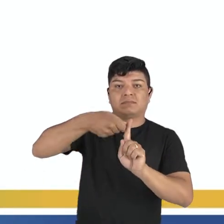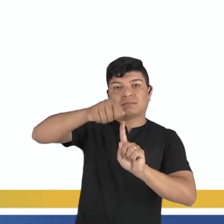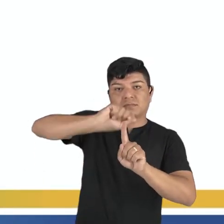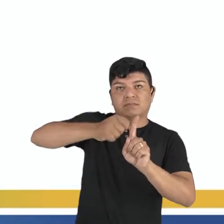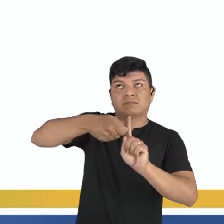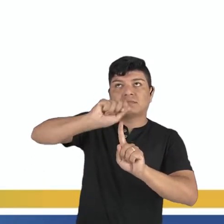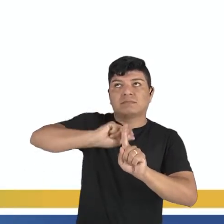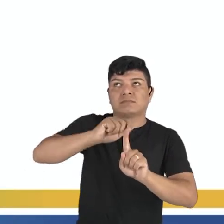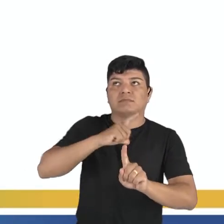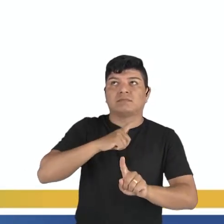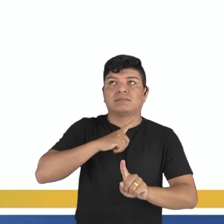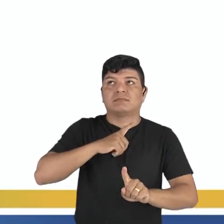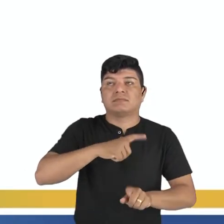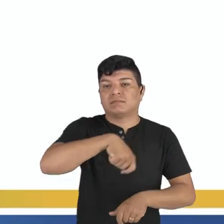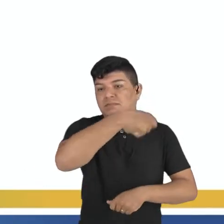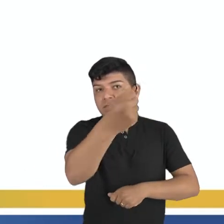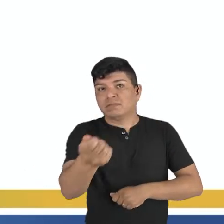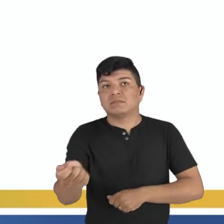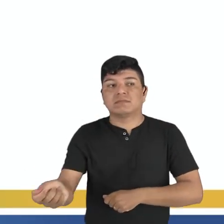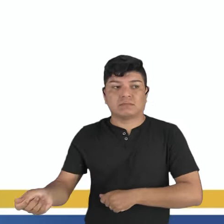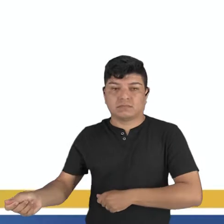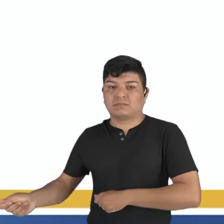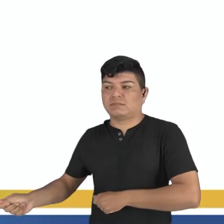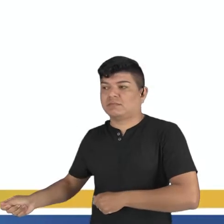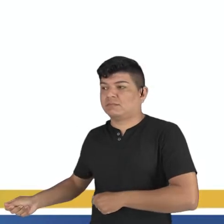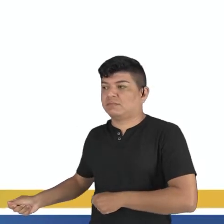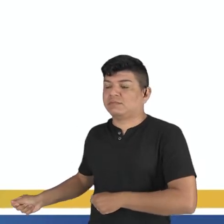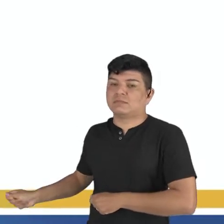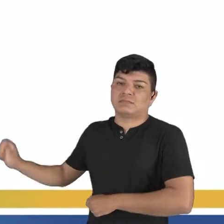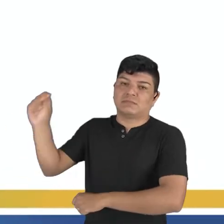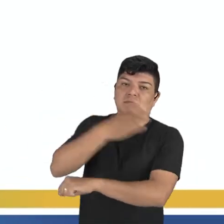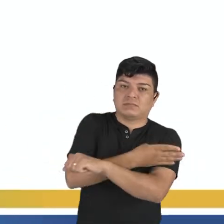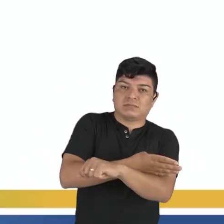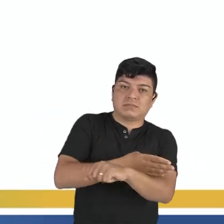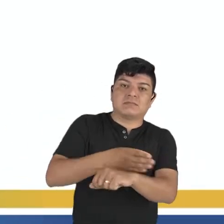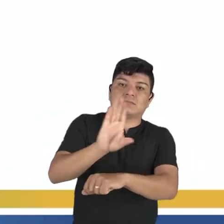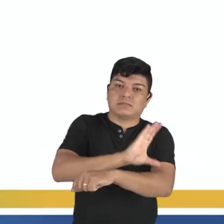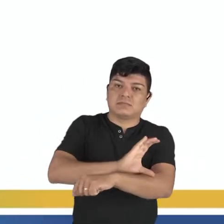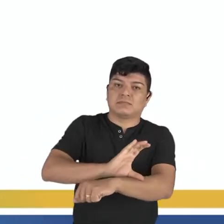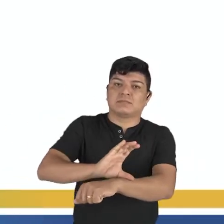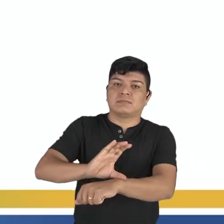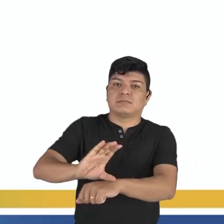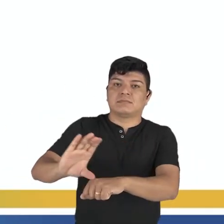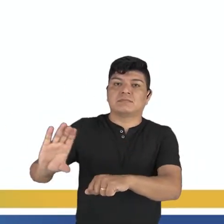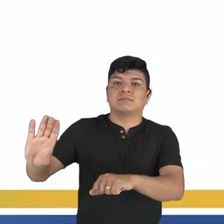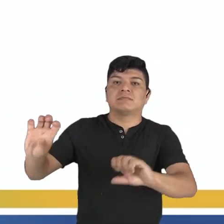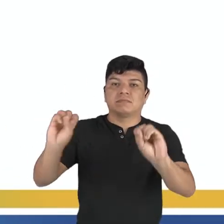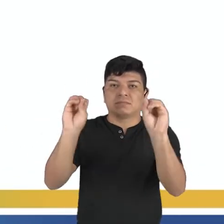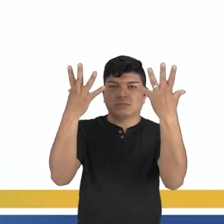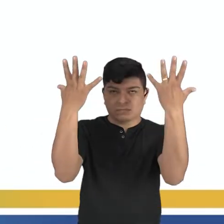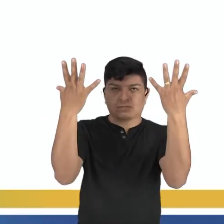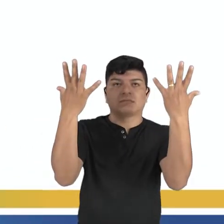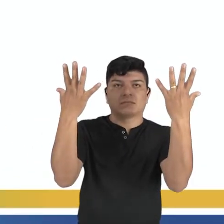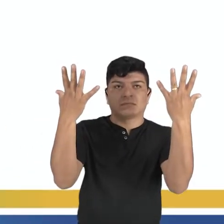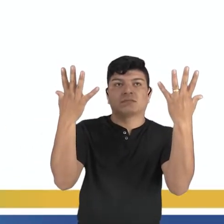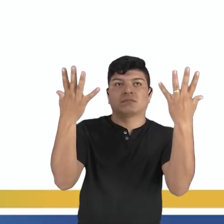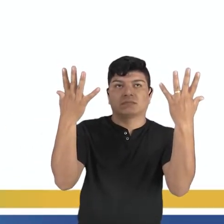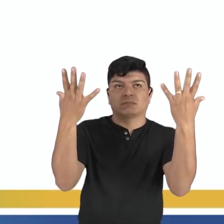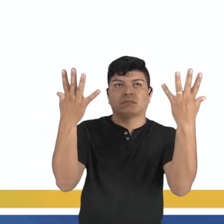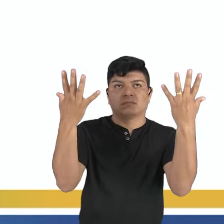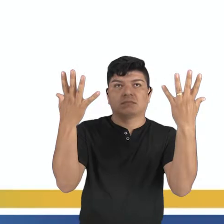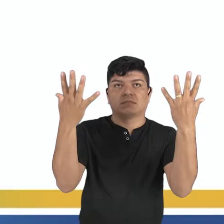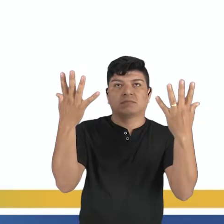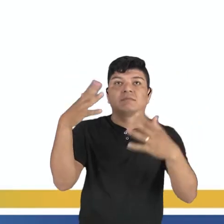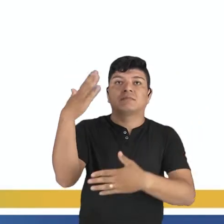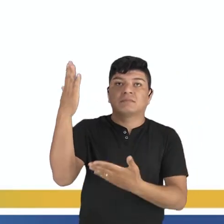chamada Los Encierros de San Fermín, que é uma tradição cultural para se comemorar essa questão mesmo de